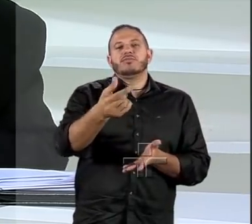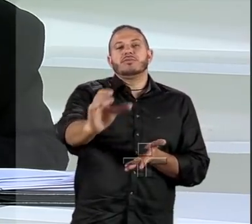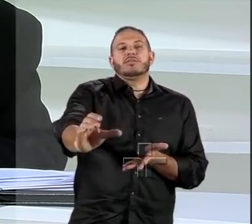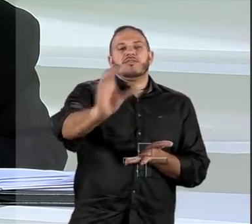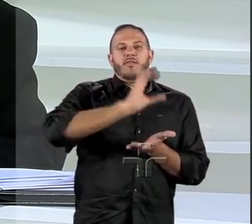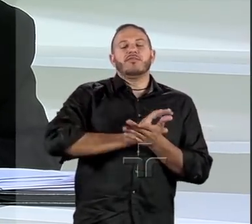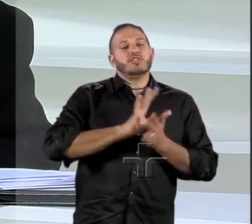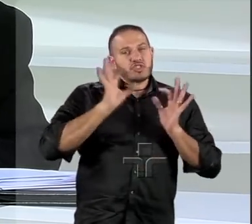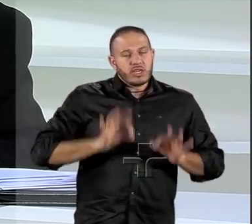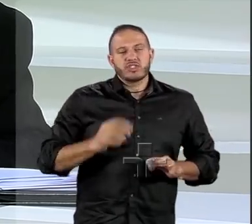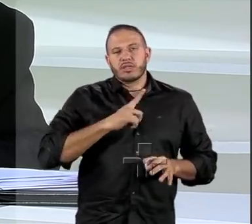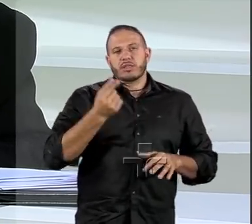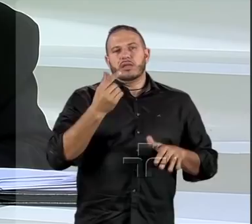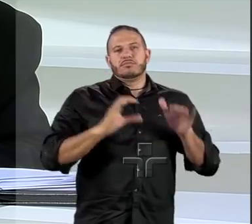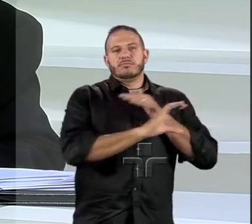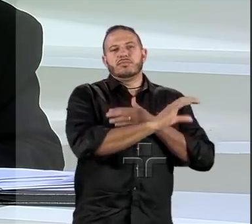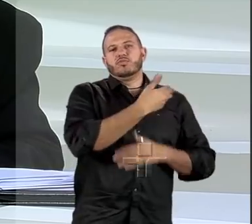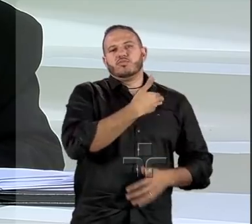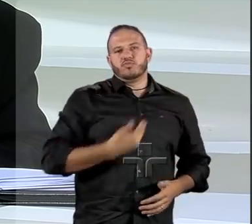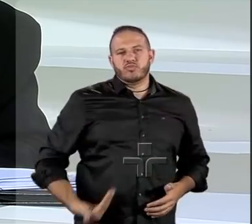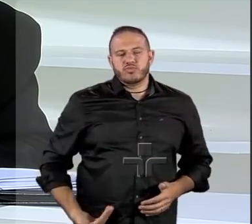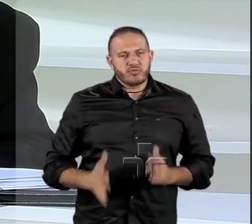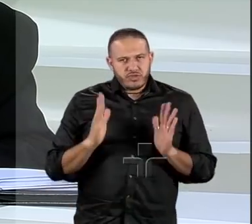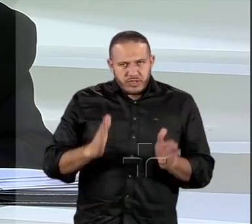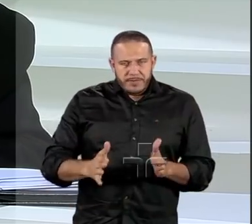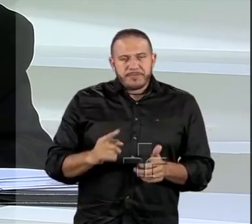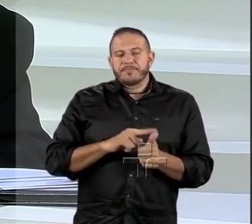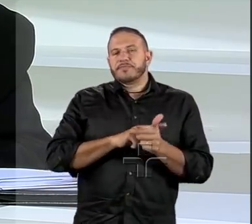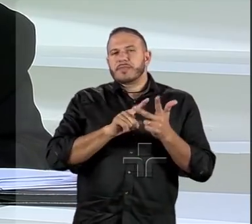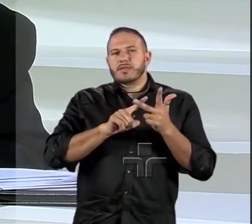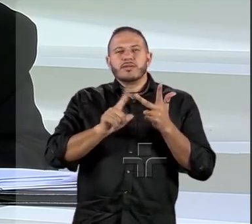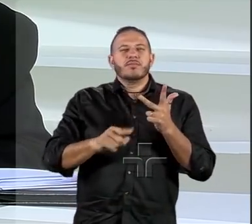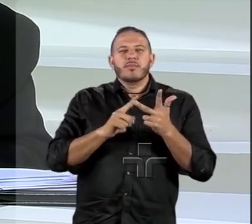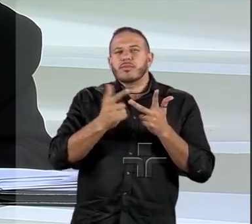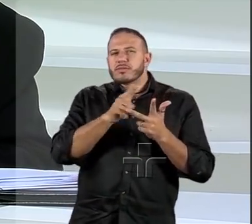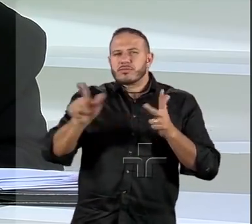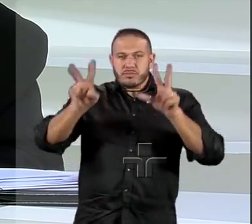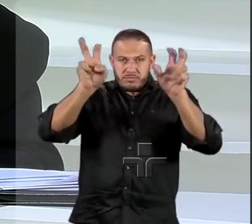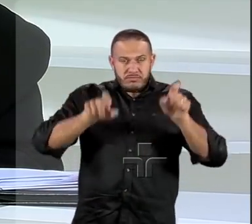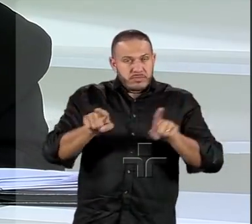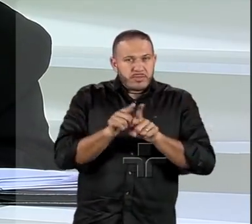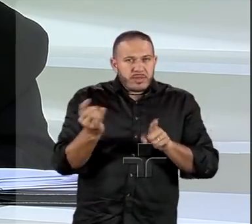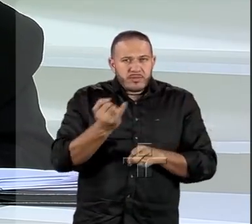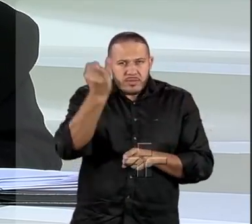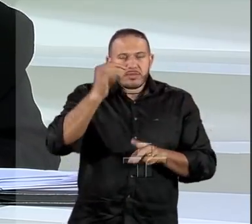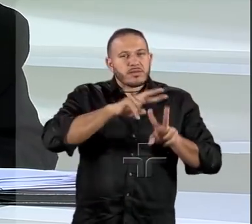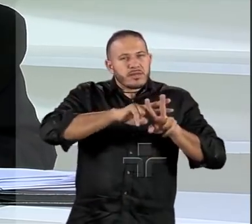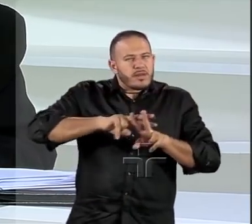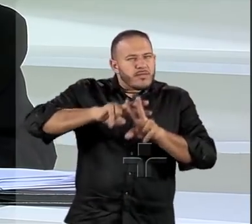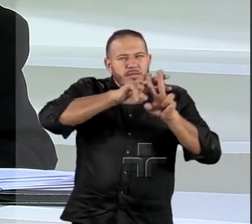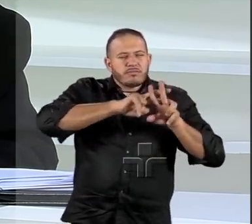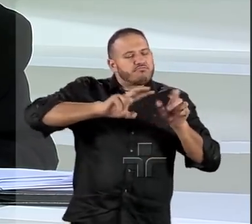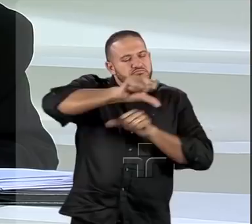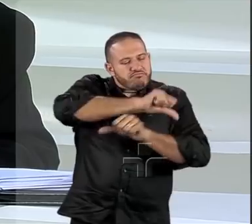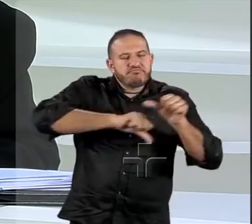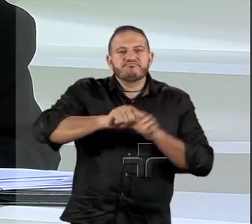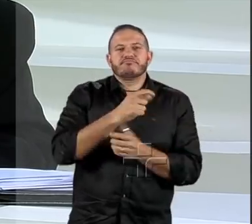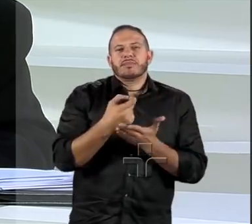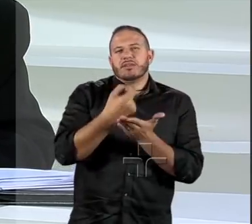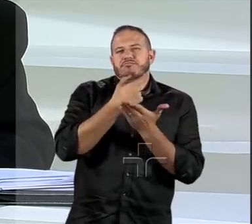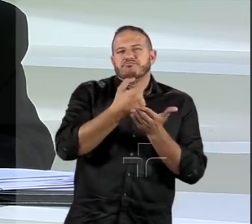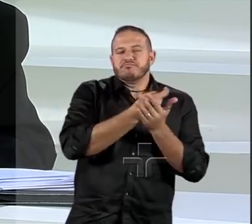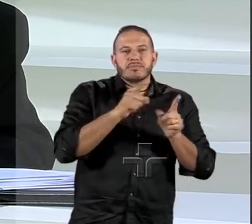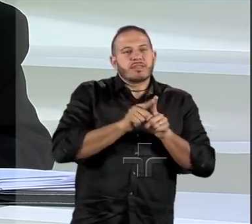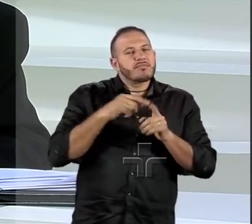deveria estar nos cofres públicos. Uma outra coisa importante é a revisão e atualização periódica de medicamentos e